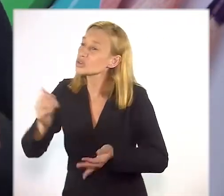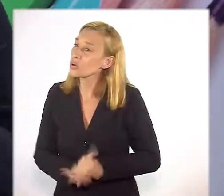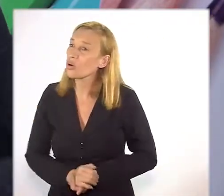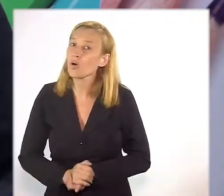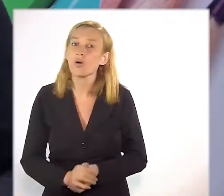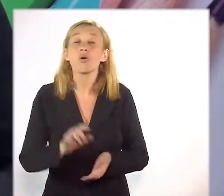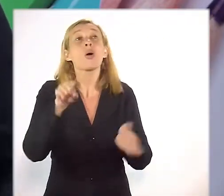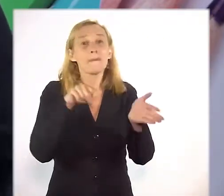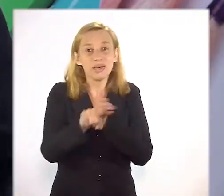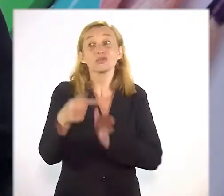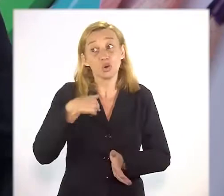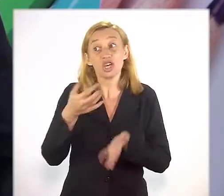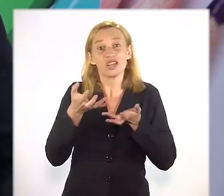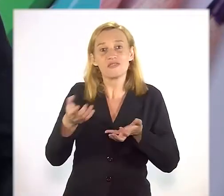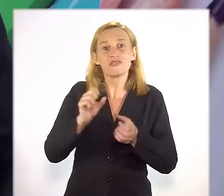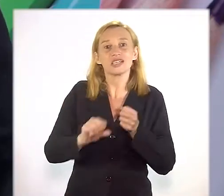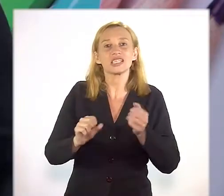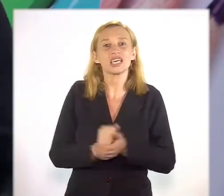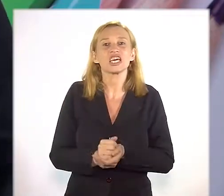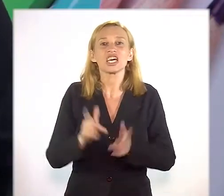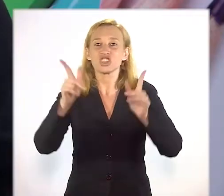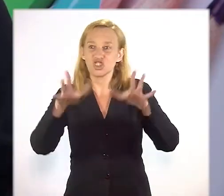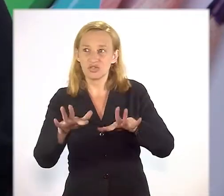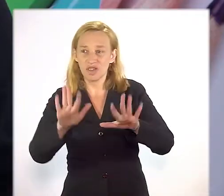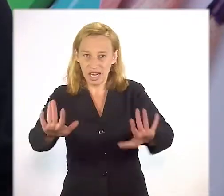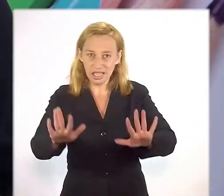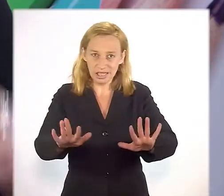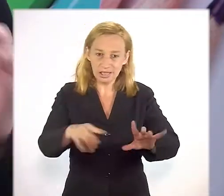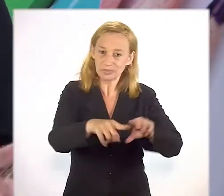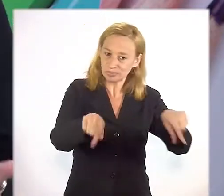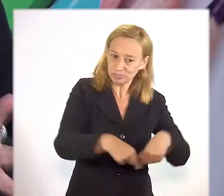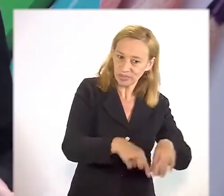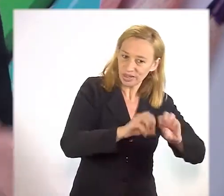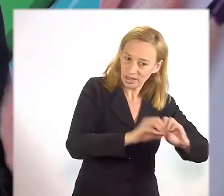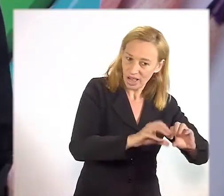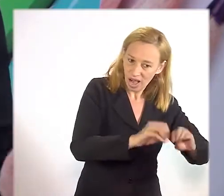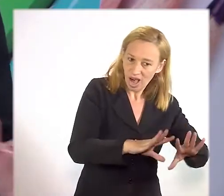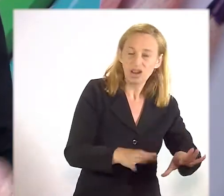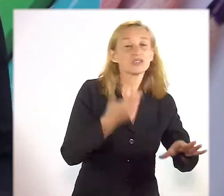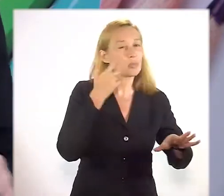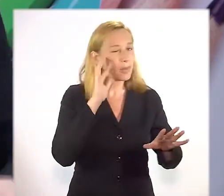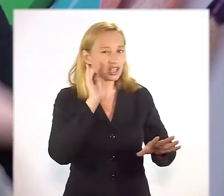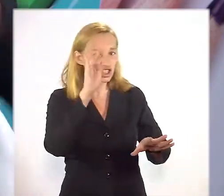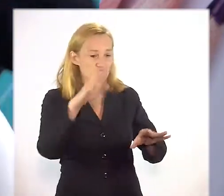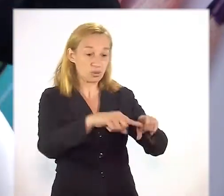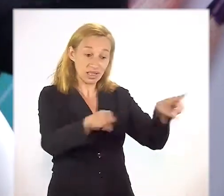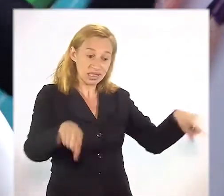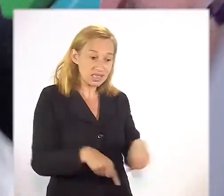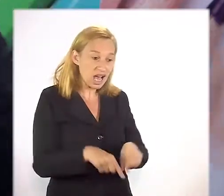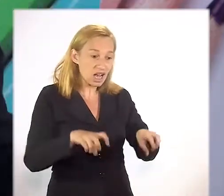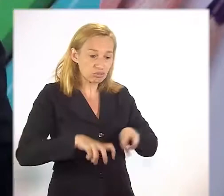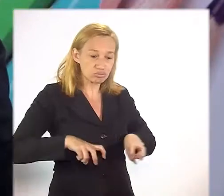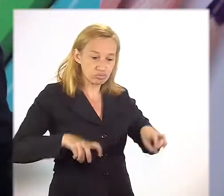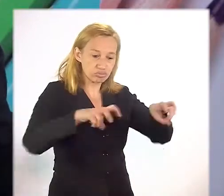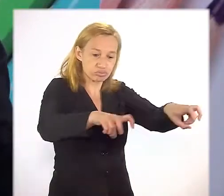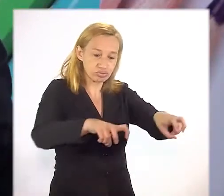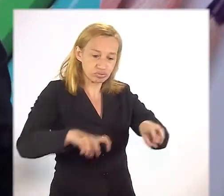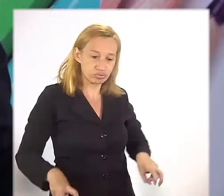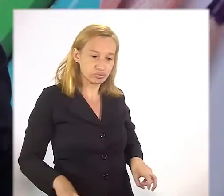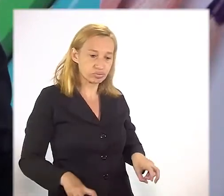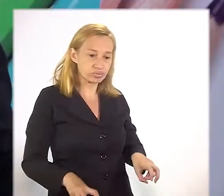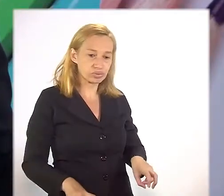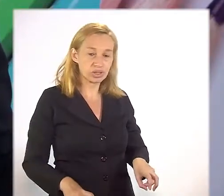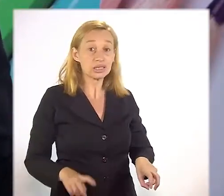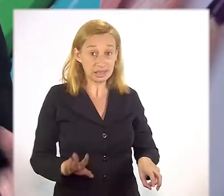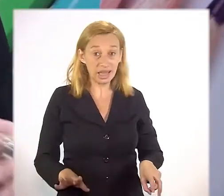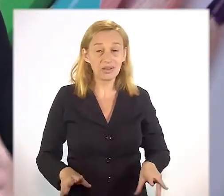começou... uma pergunta que eu queria fazer. Diferença, sempre fala em aula. Claro que aula a gente já imagina uma sala, todo mundo olhando um para a